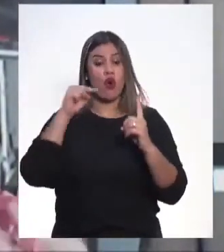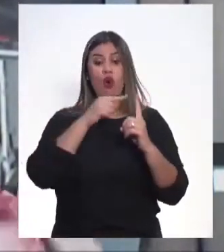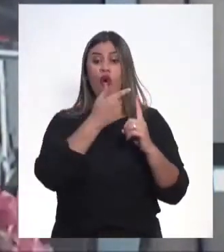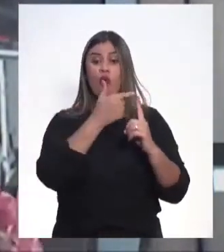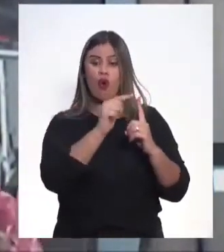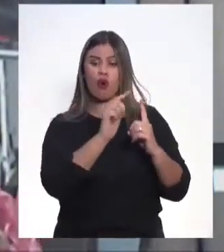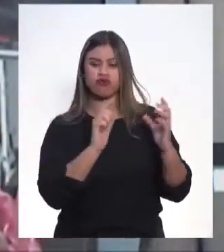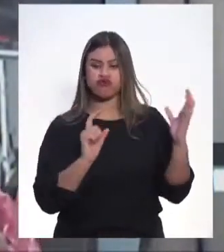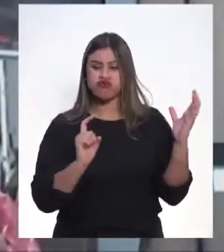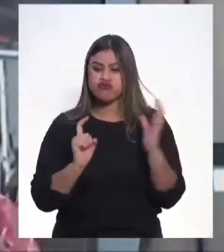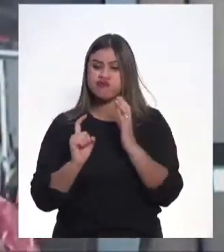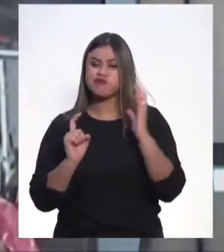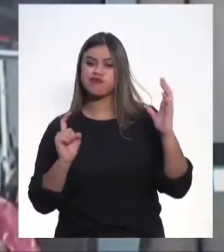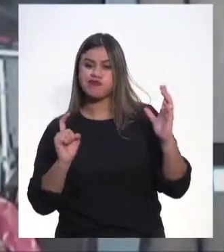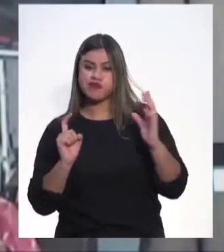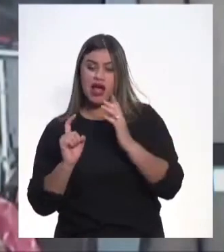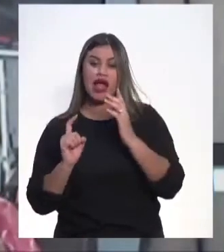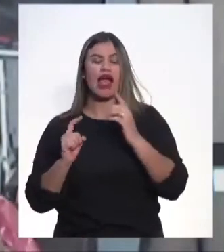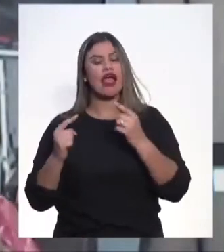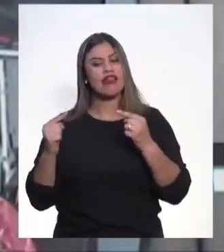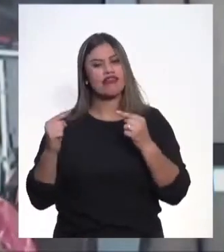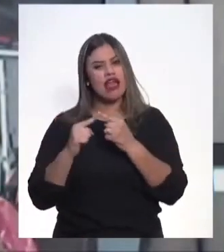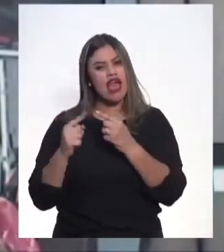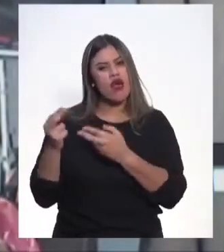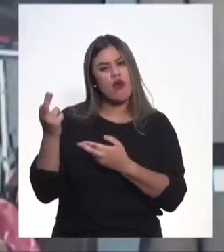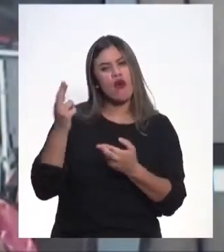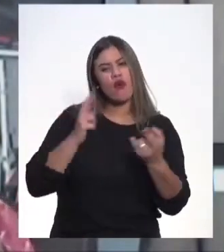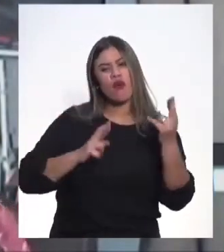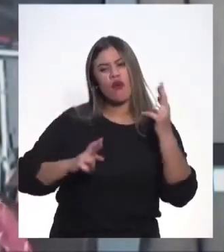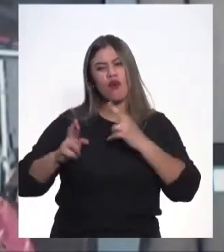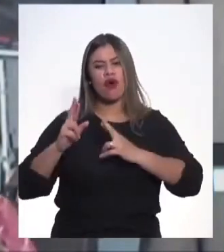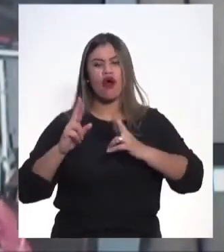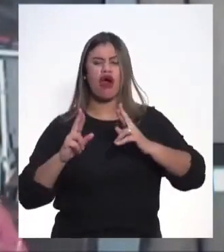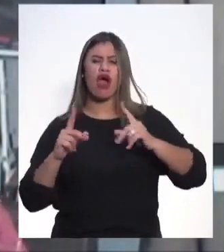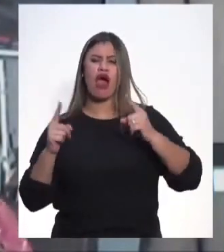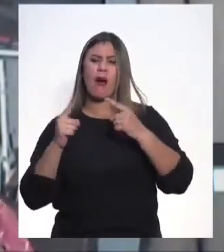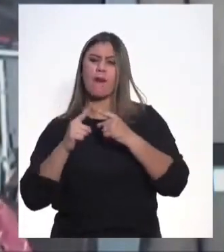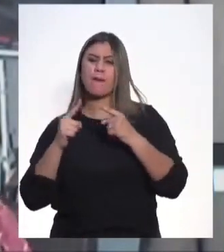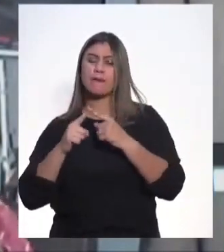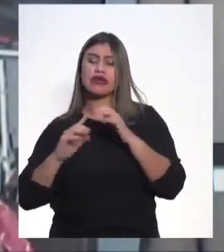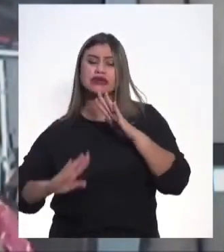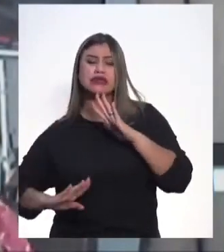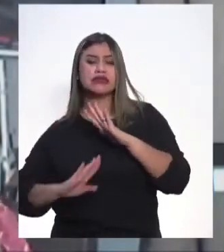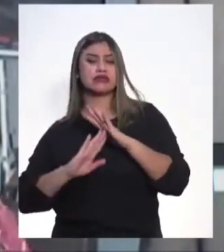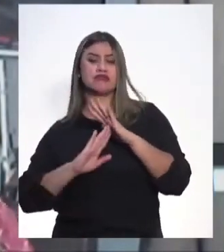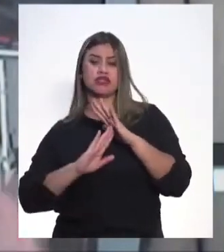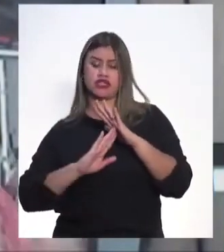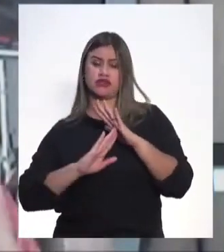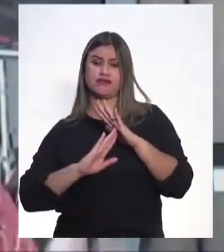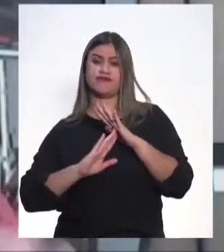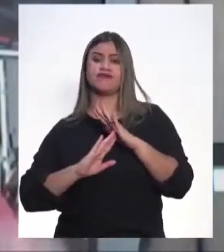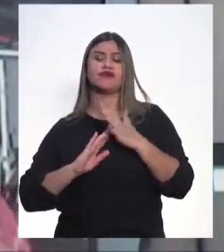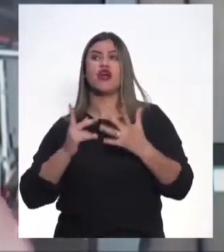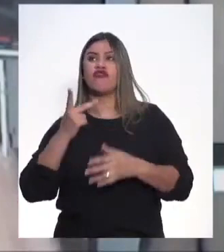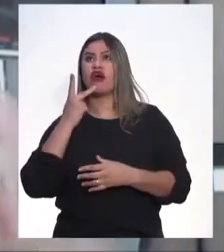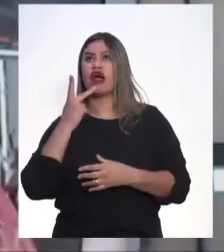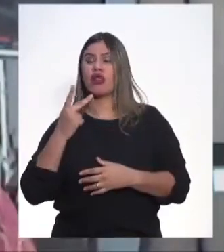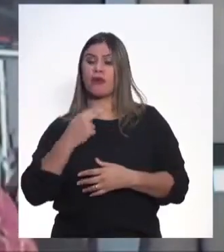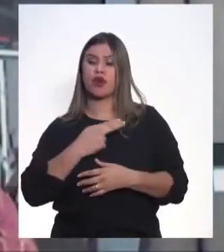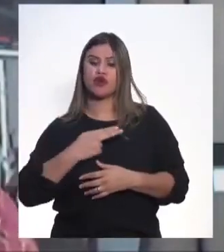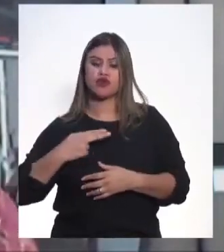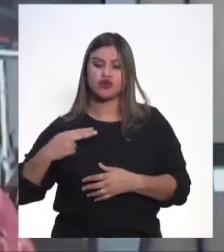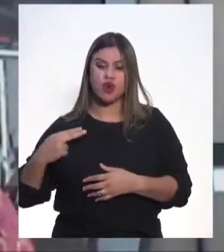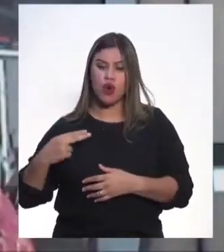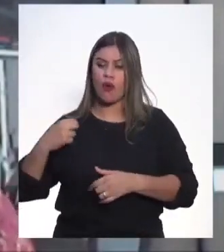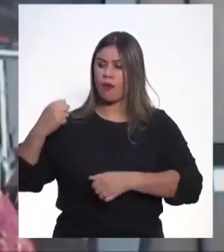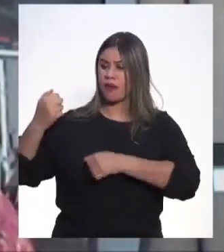me apresenta com uma relação, um reflexo, quais são os nossos limites. Então, quando eu falo meu nome, quando eu começo a